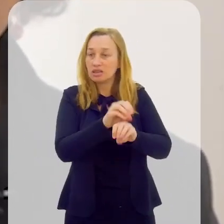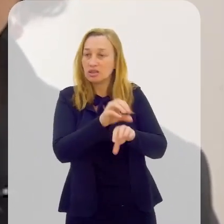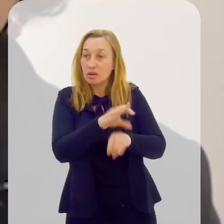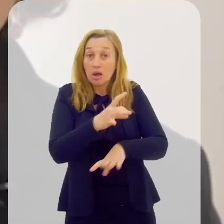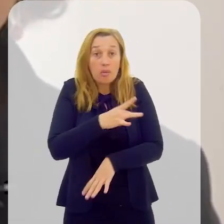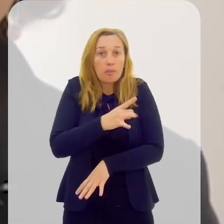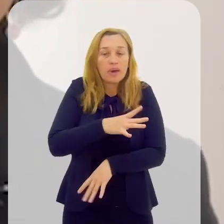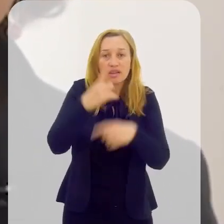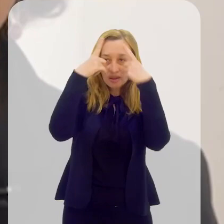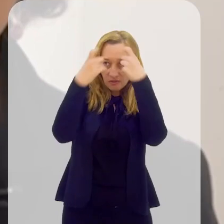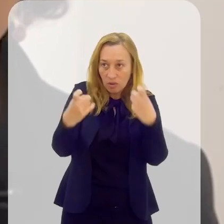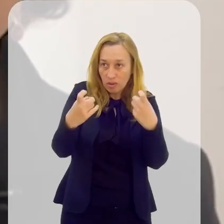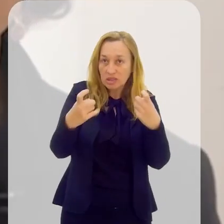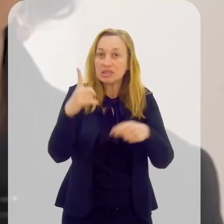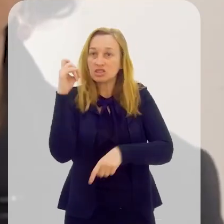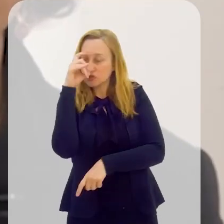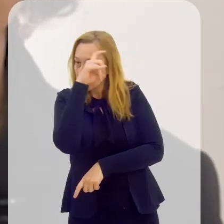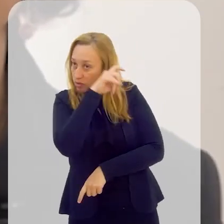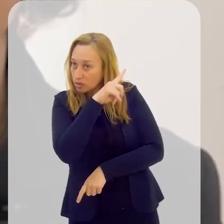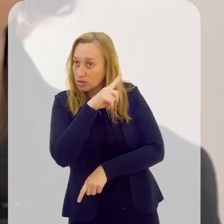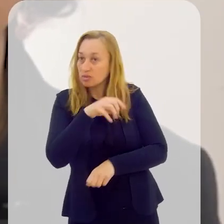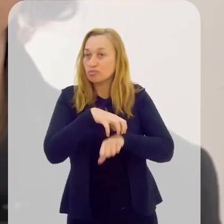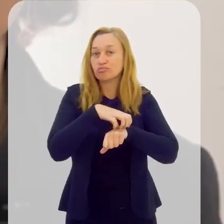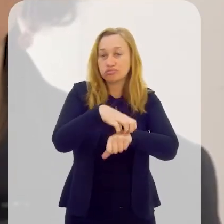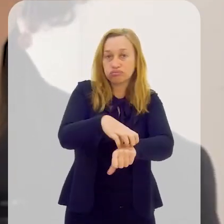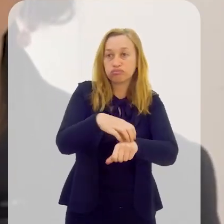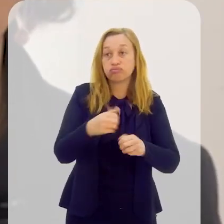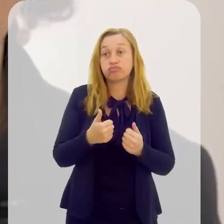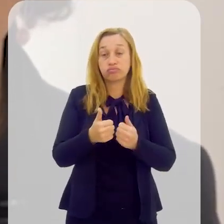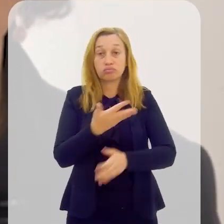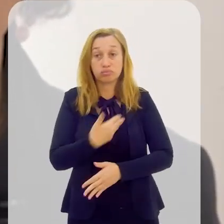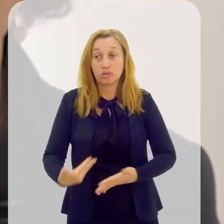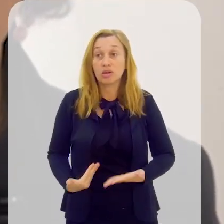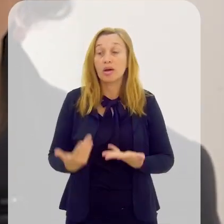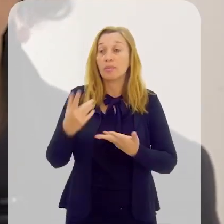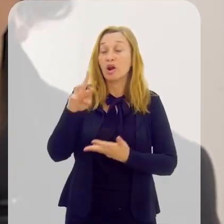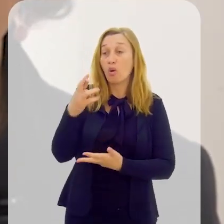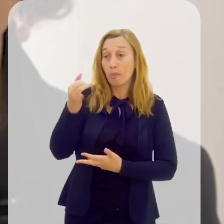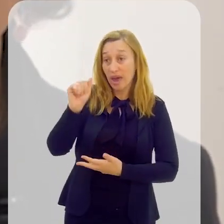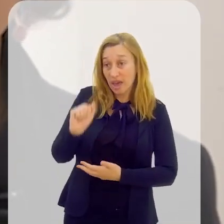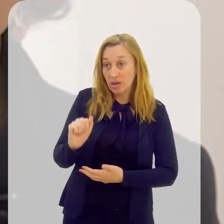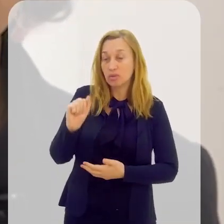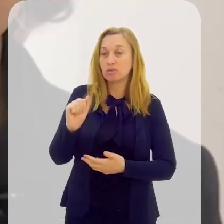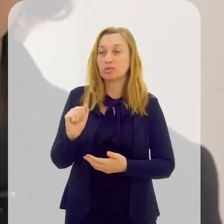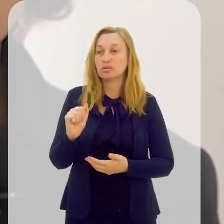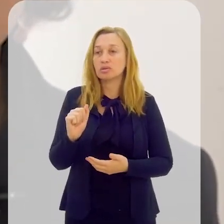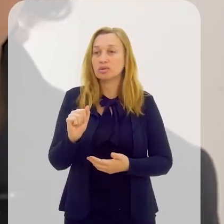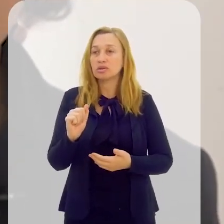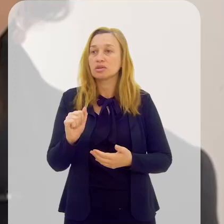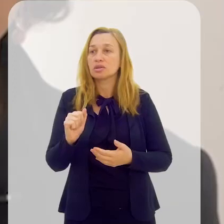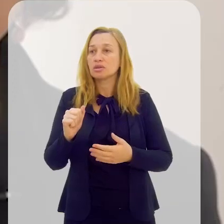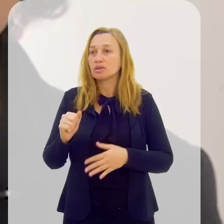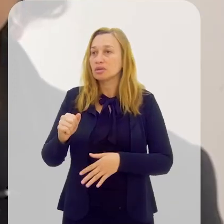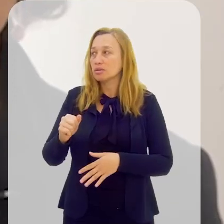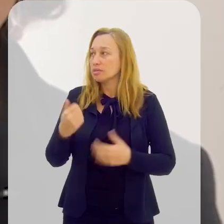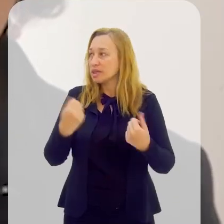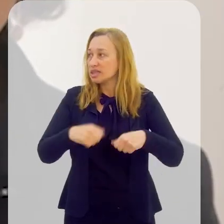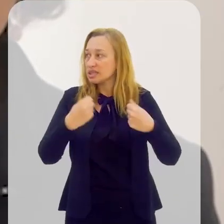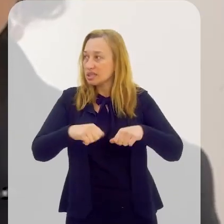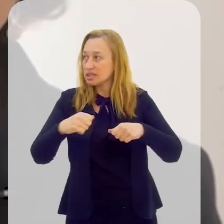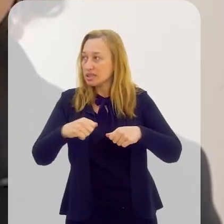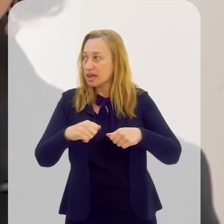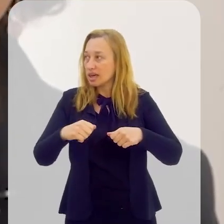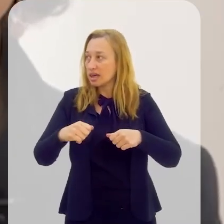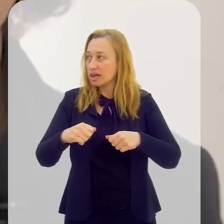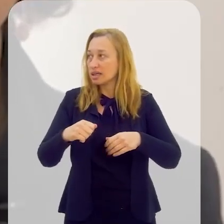de aula por medo da violência e das dificuldades do transporte público. Para Romero, esses três pilares precisam estar no